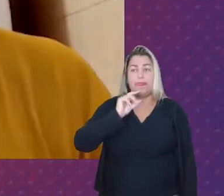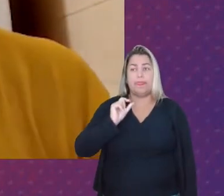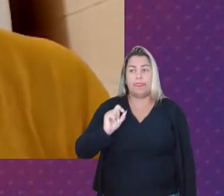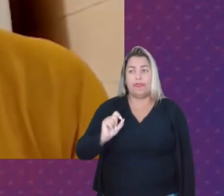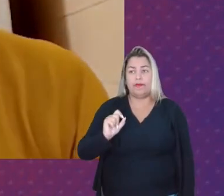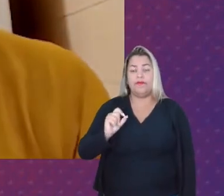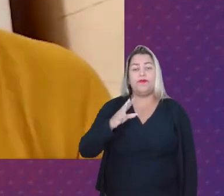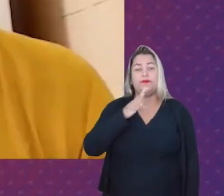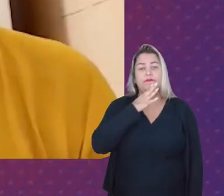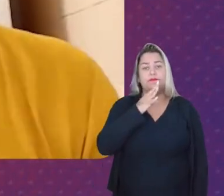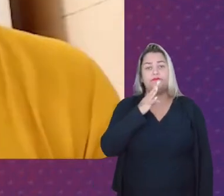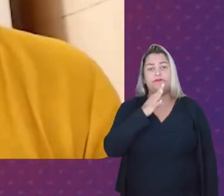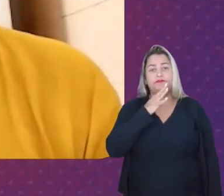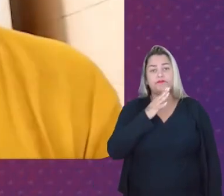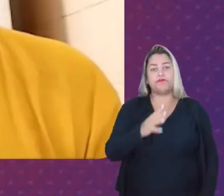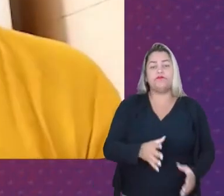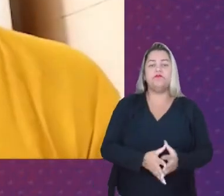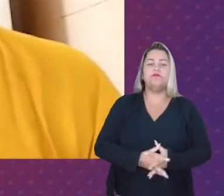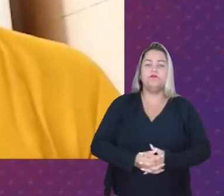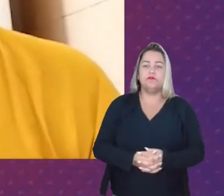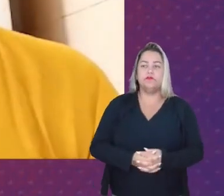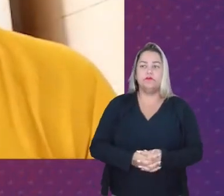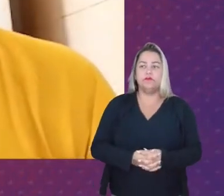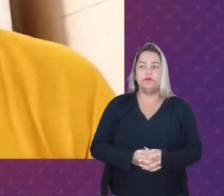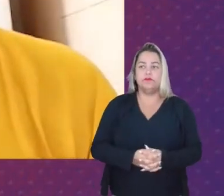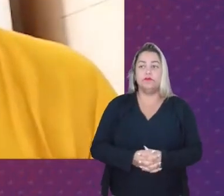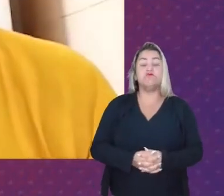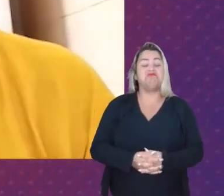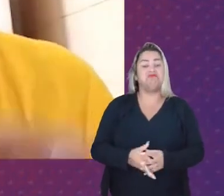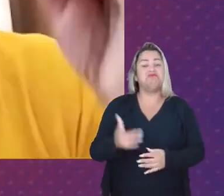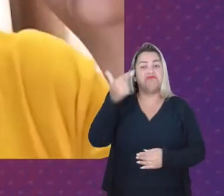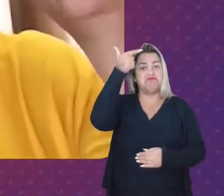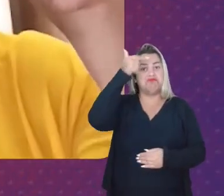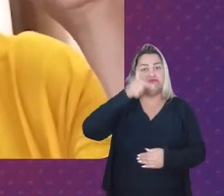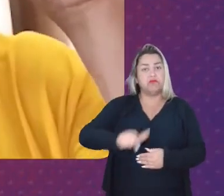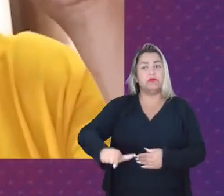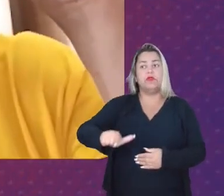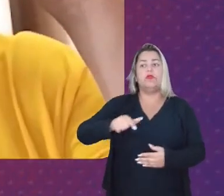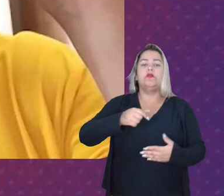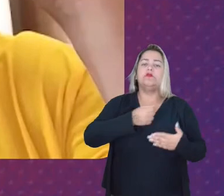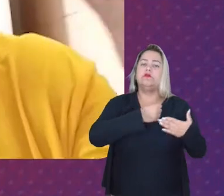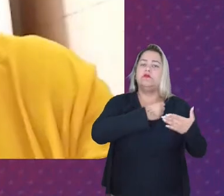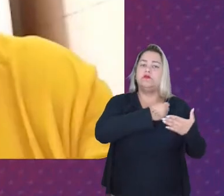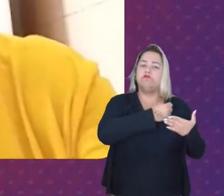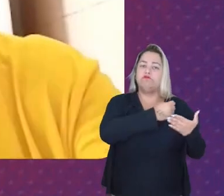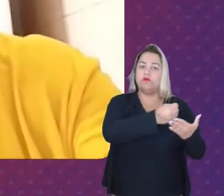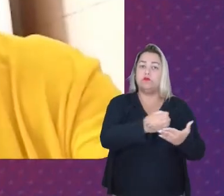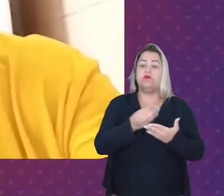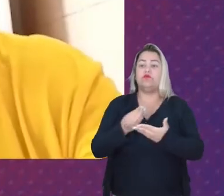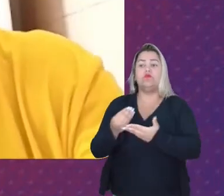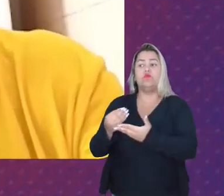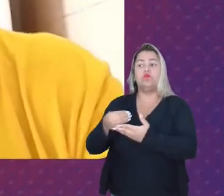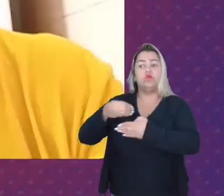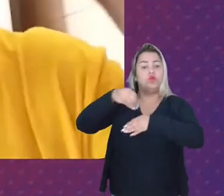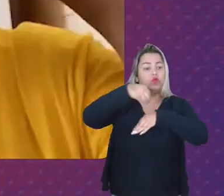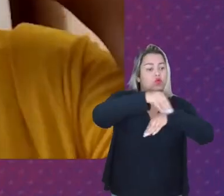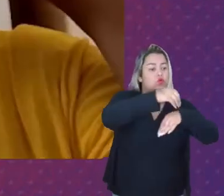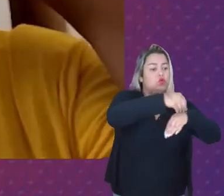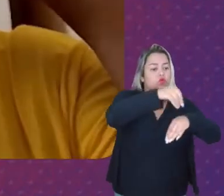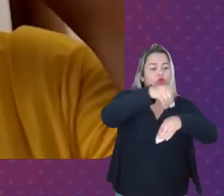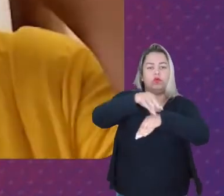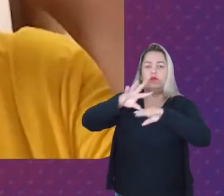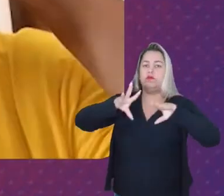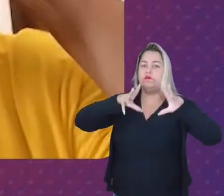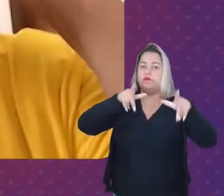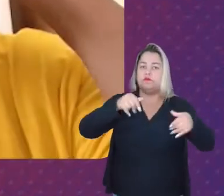o reconhecimento a isso. E aí nós conseguimos distribuir em todos os nossos sindicatos. Aqui,